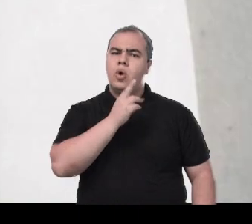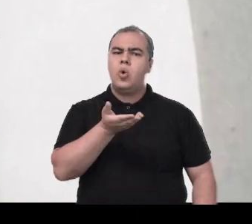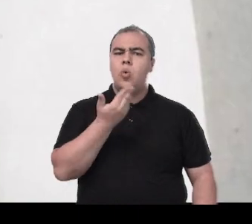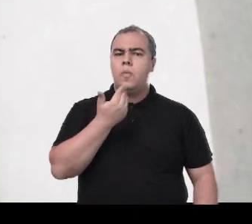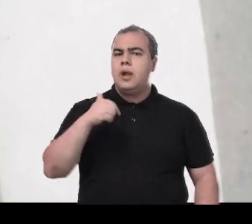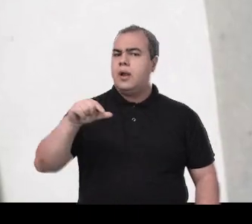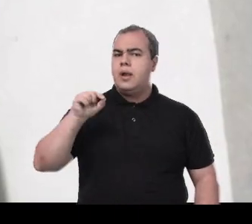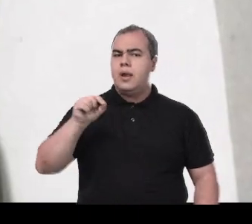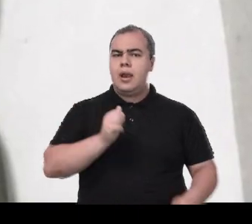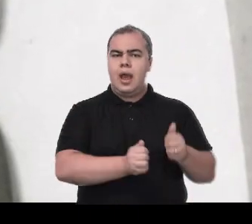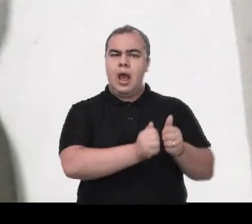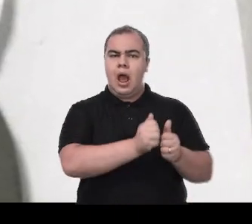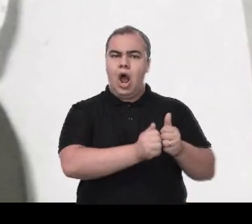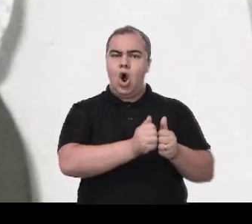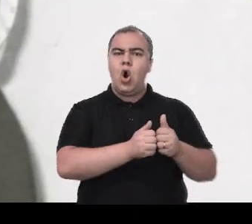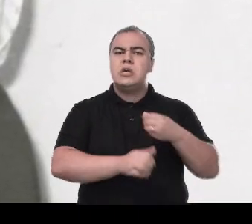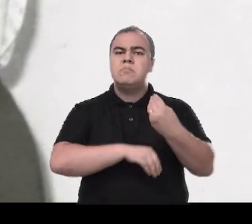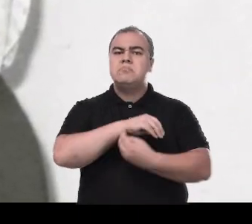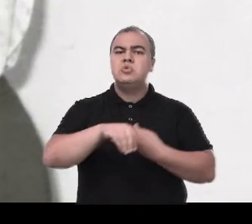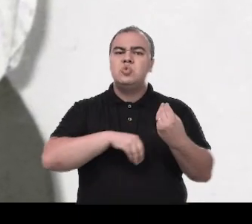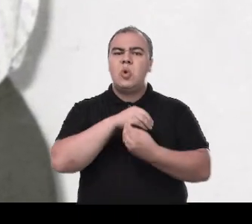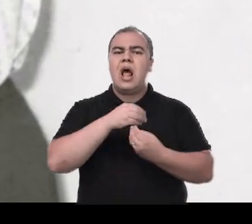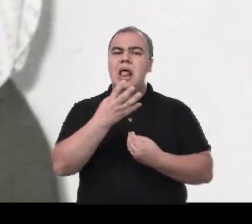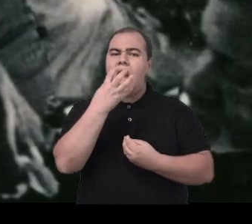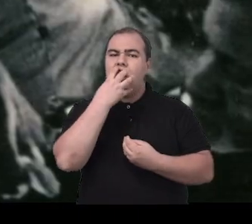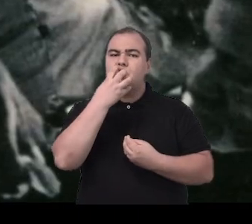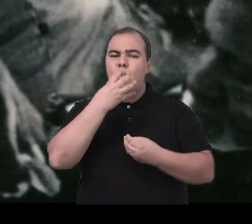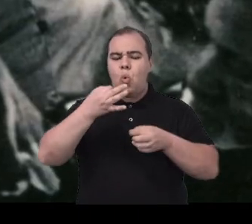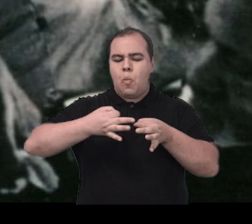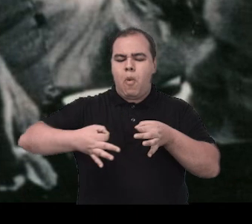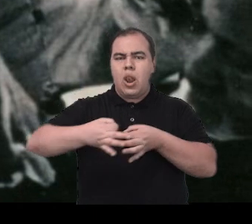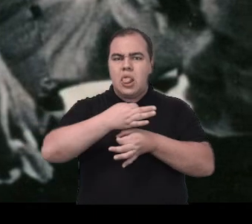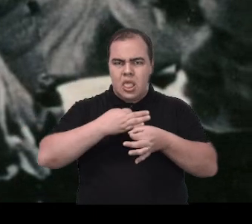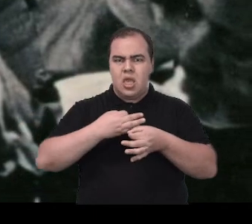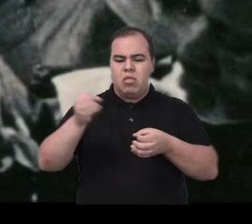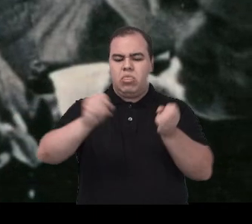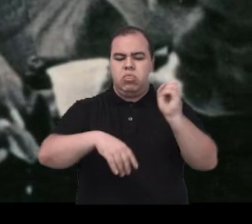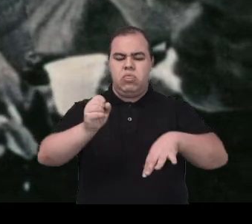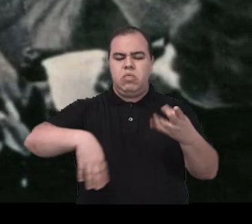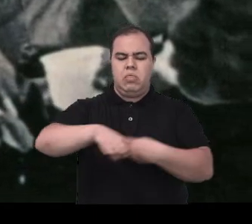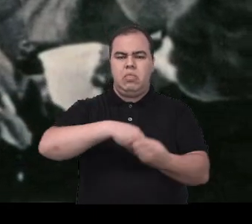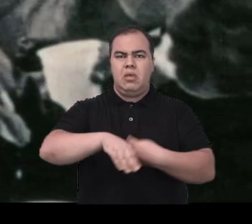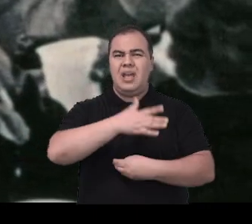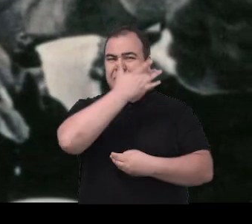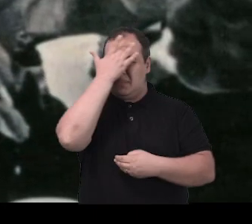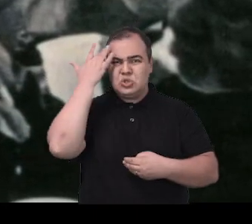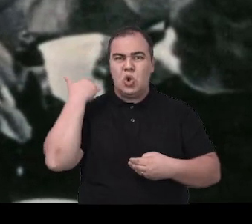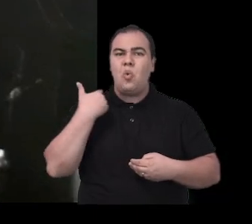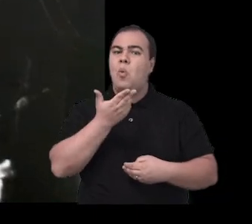arroz com ração de cachorro. E as pessoas estão caquéticas,